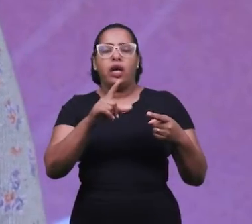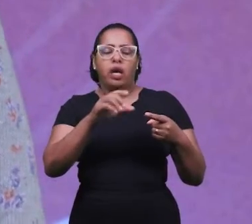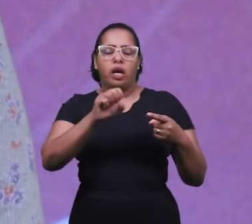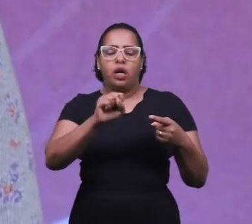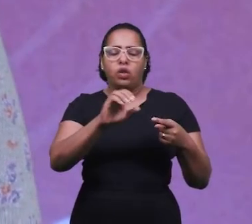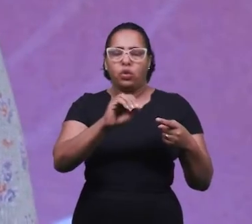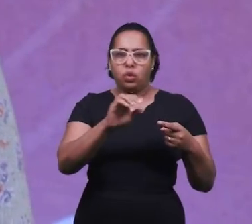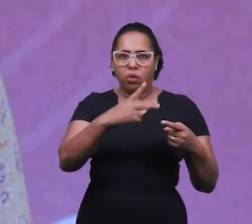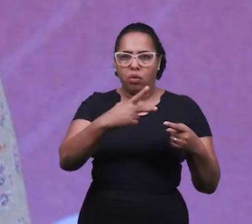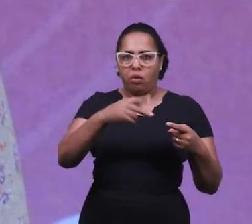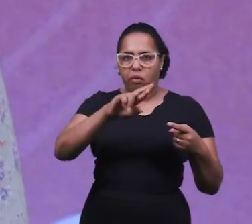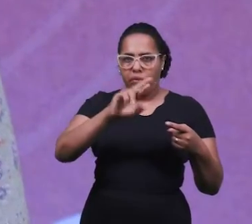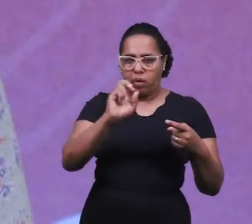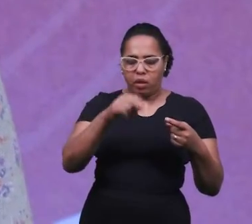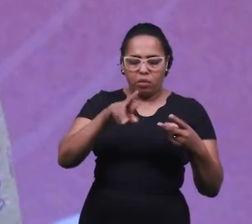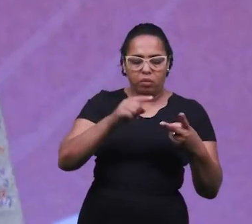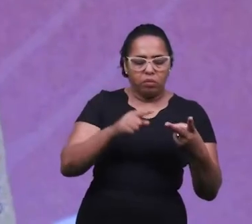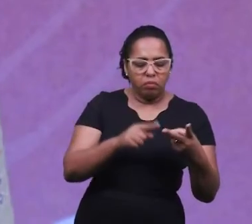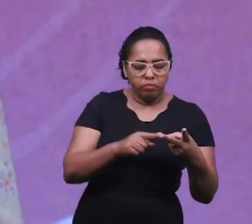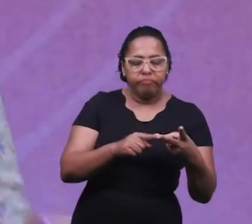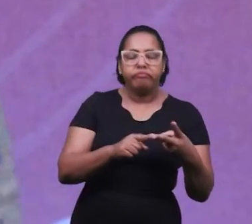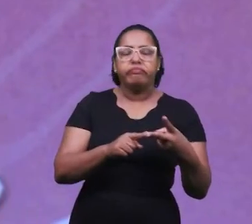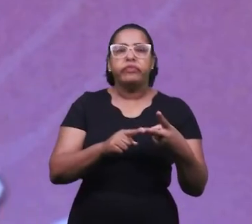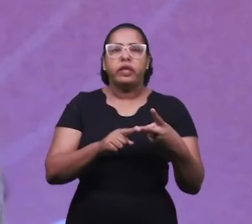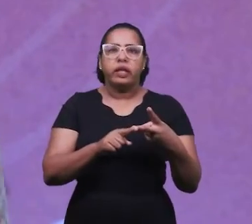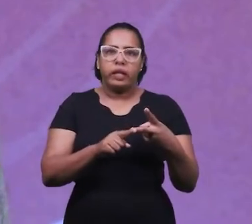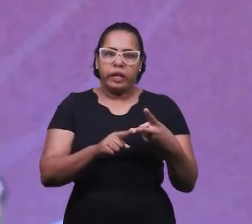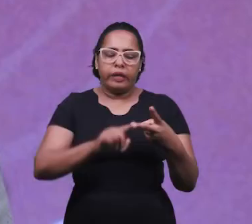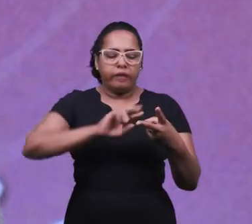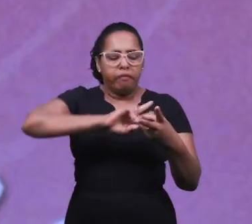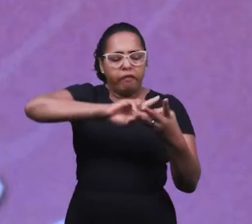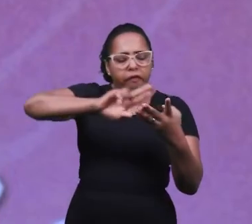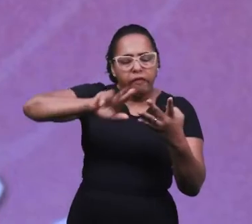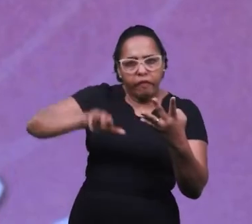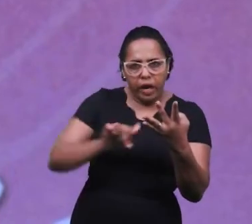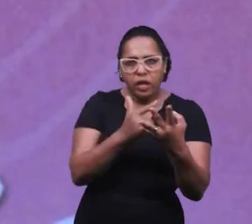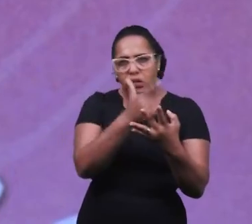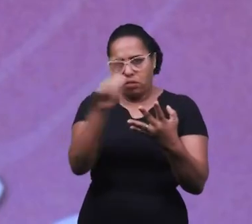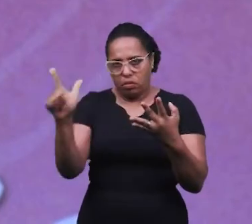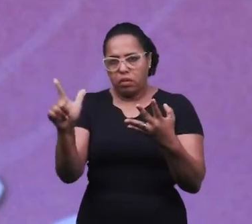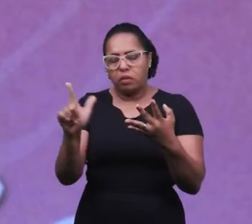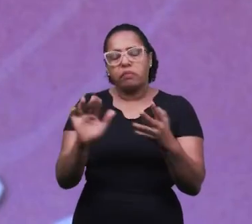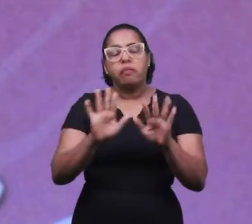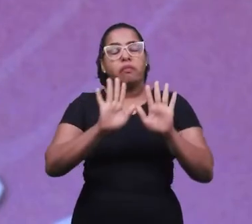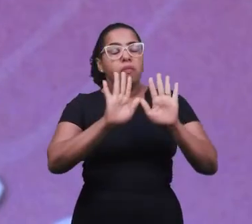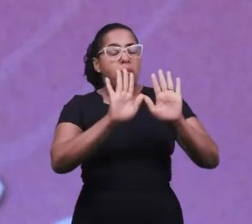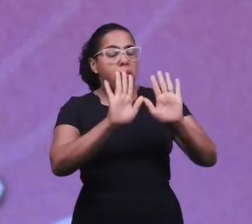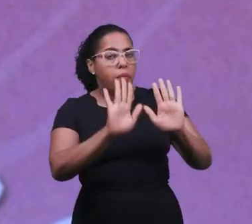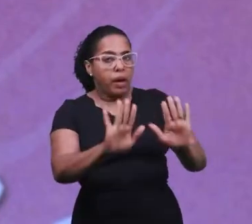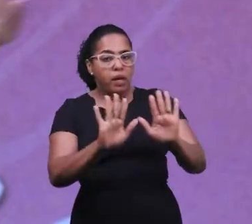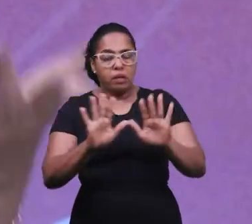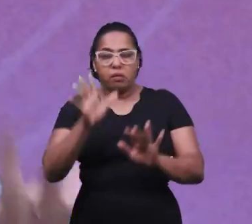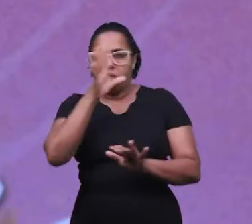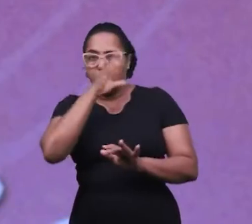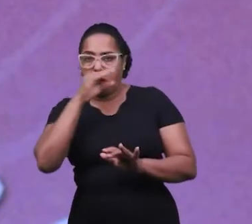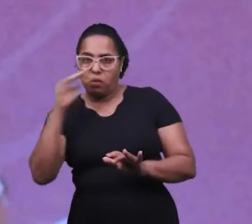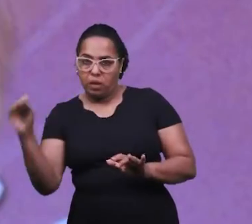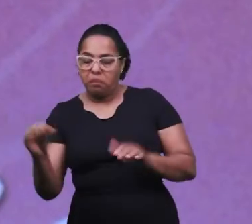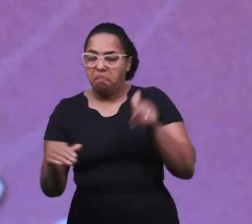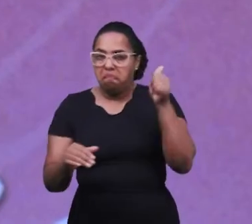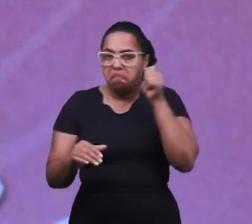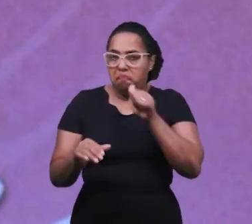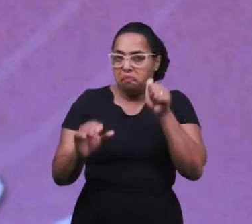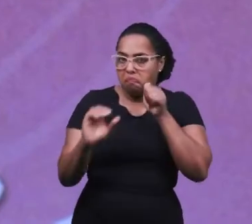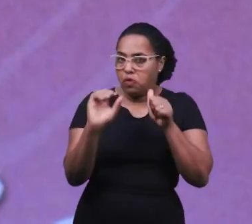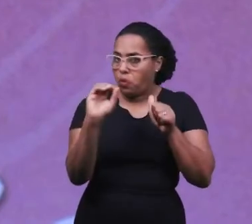baixos nos naipes masculinos, de forma geral. Os adolescentes, e aí sejam